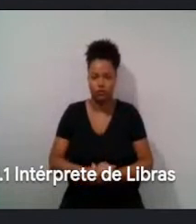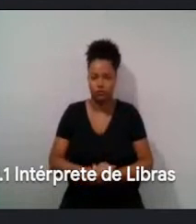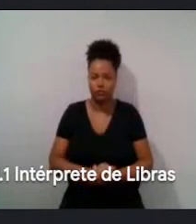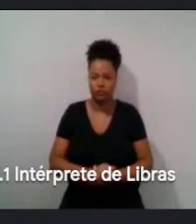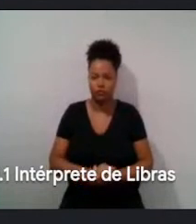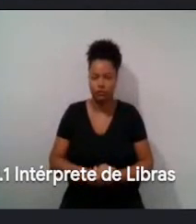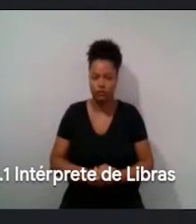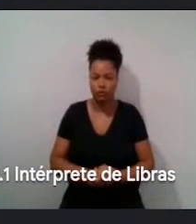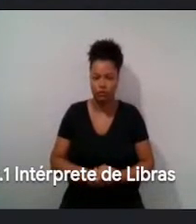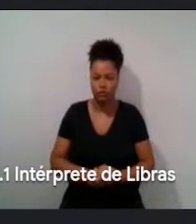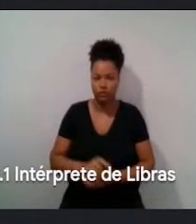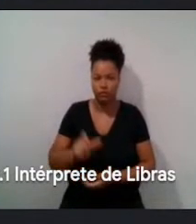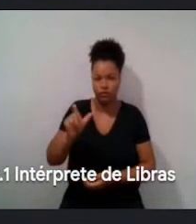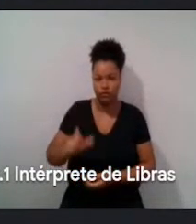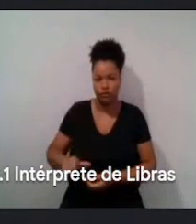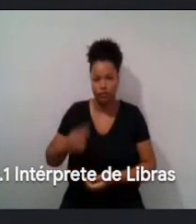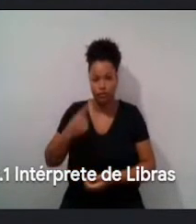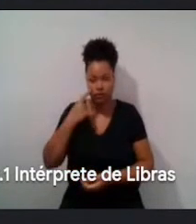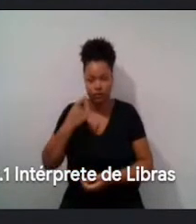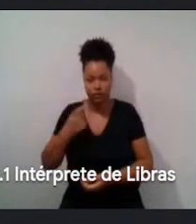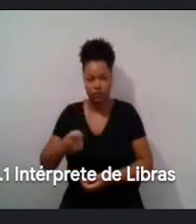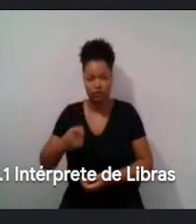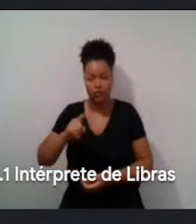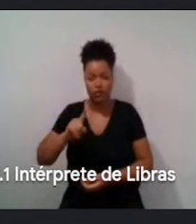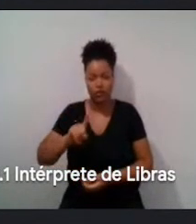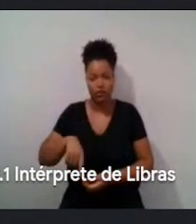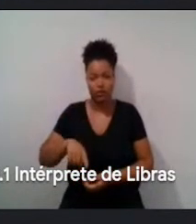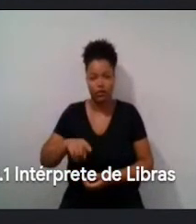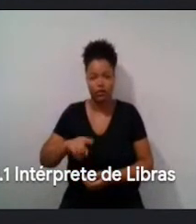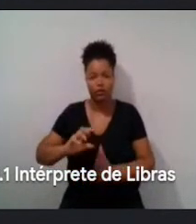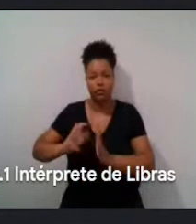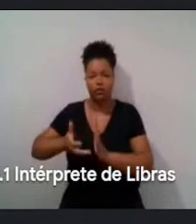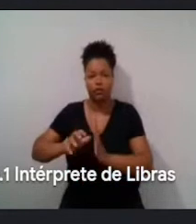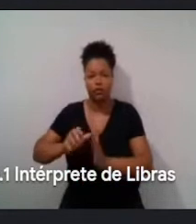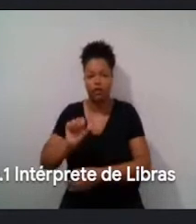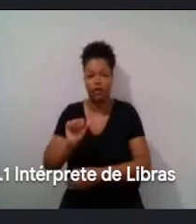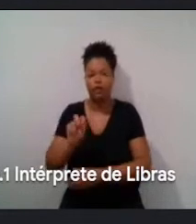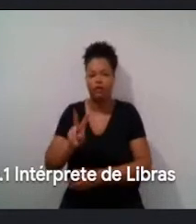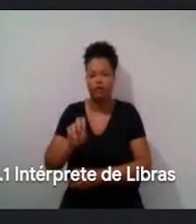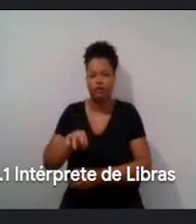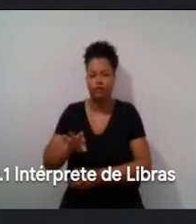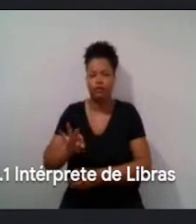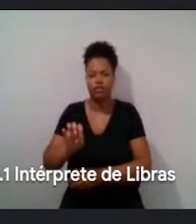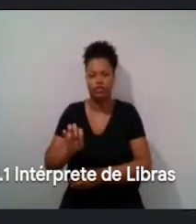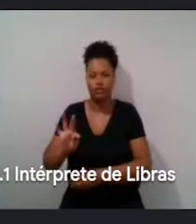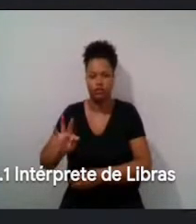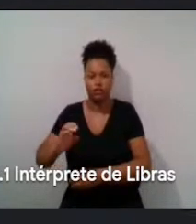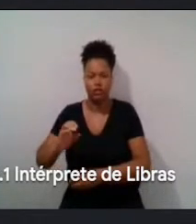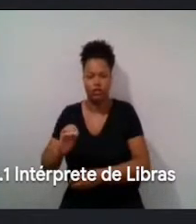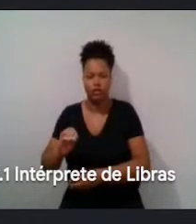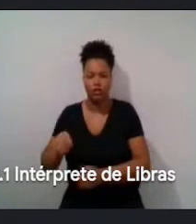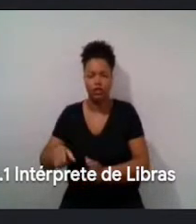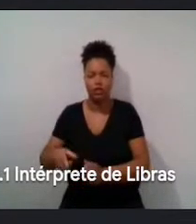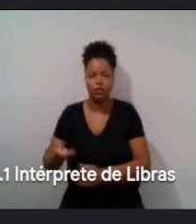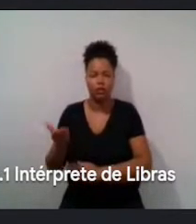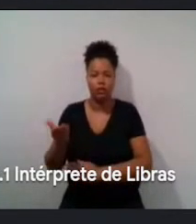interessado, Comissão Provisória Estadual do Partido Avante, Avante TO, antigo PT do B,